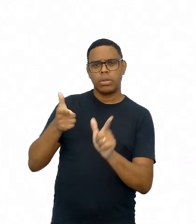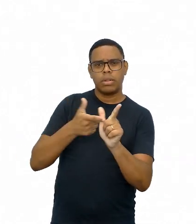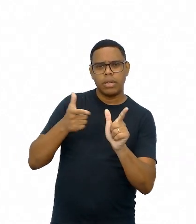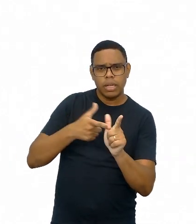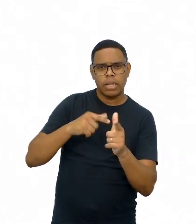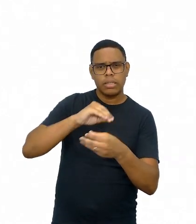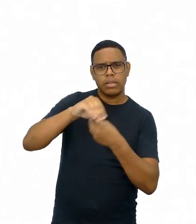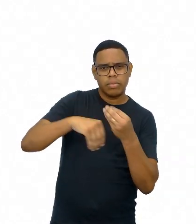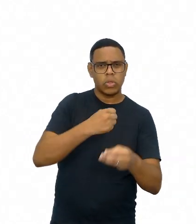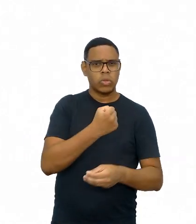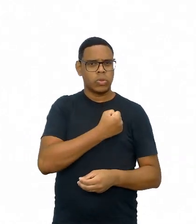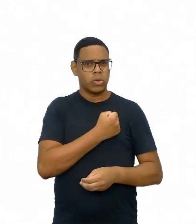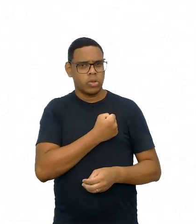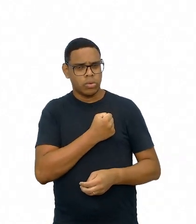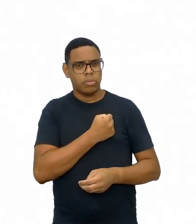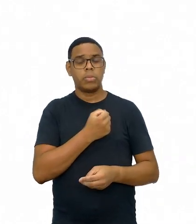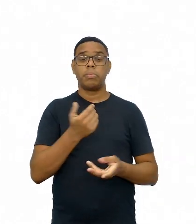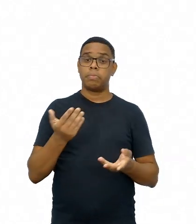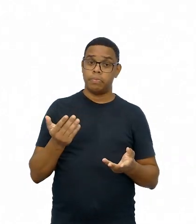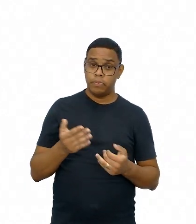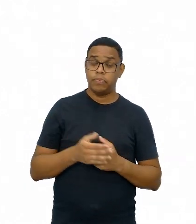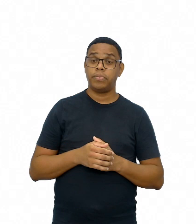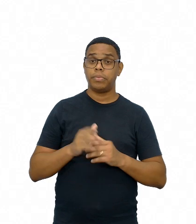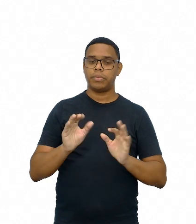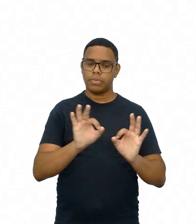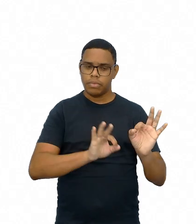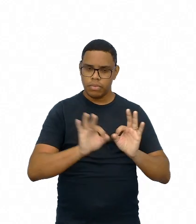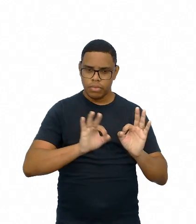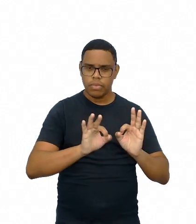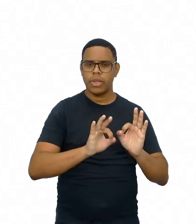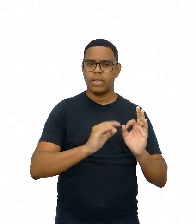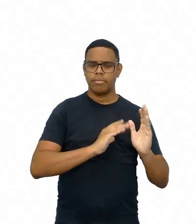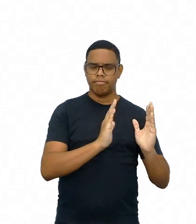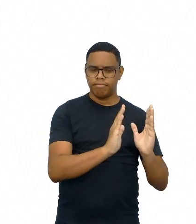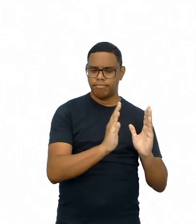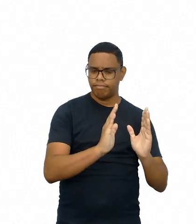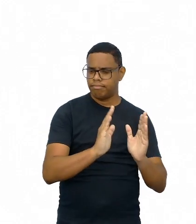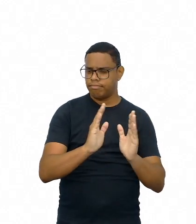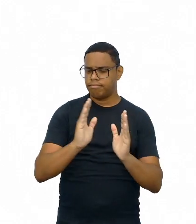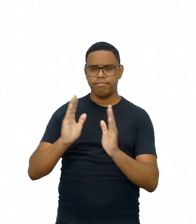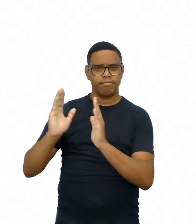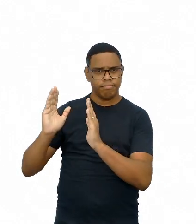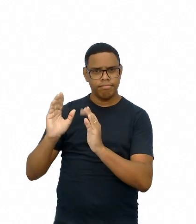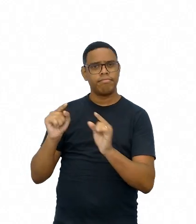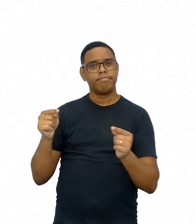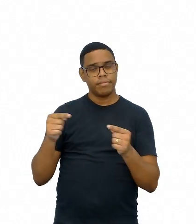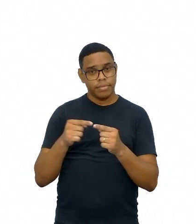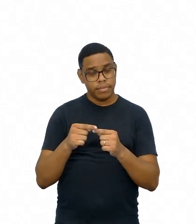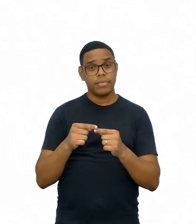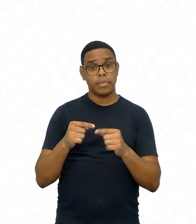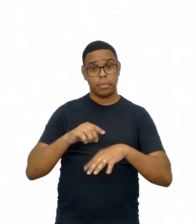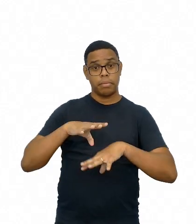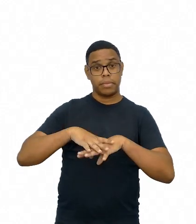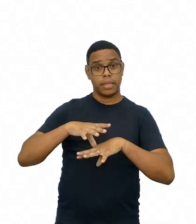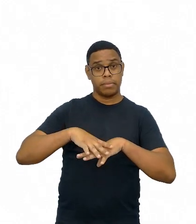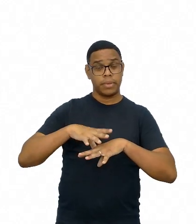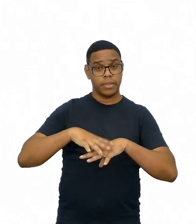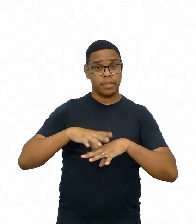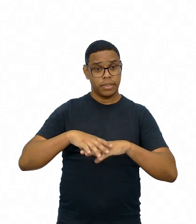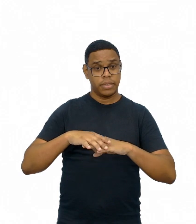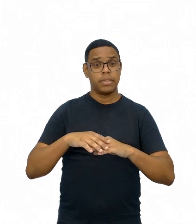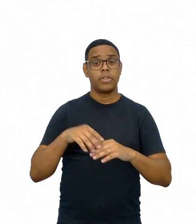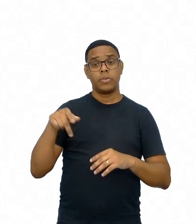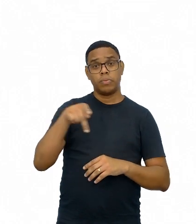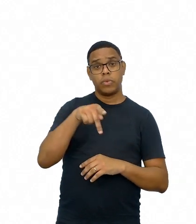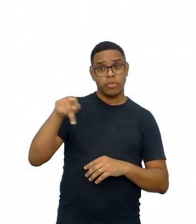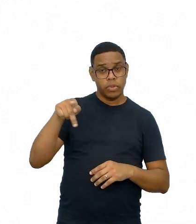que nos eram apresentadas, e que ao organizar essas sentenças em linguagem matemática, nossos